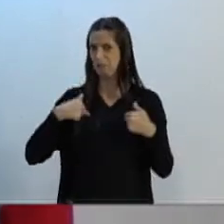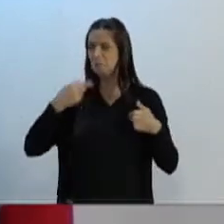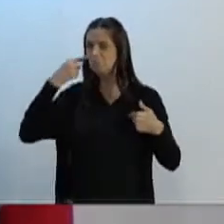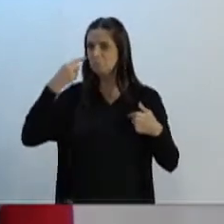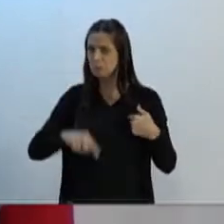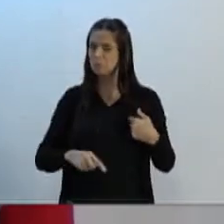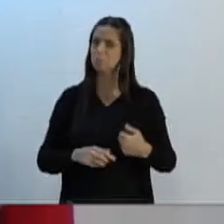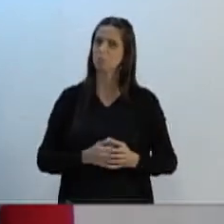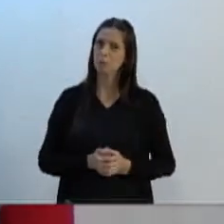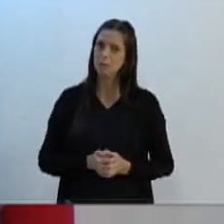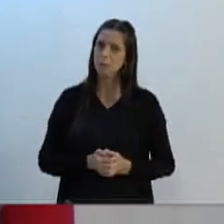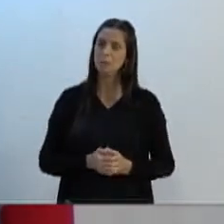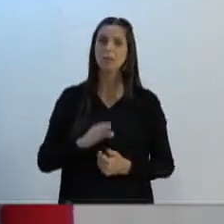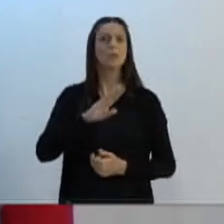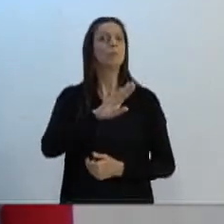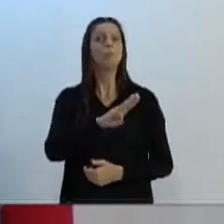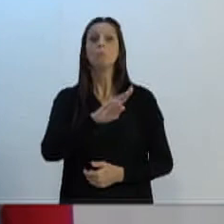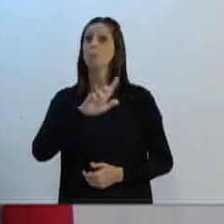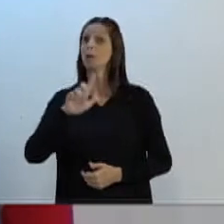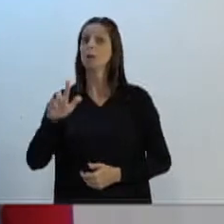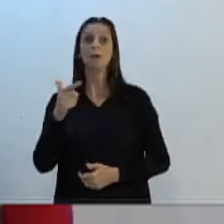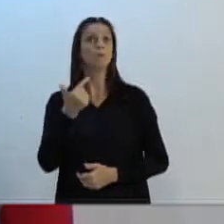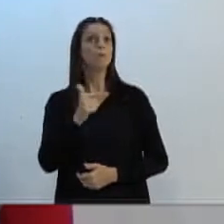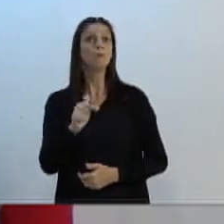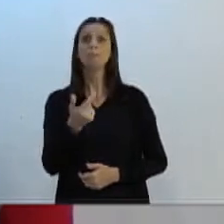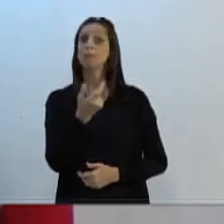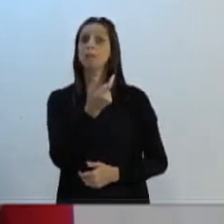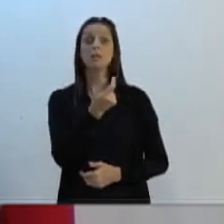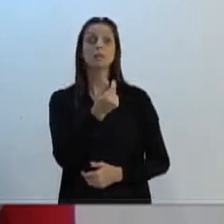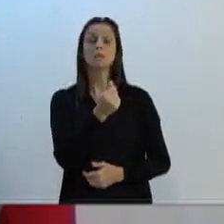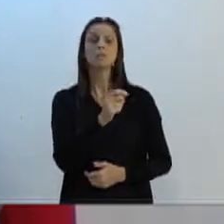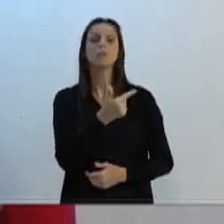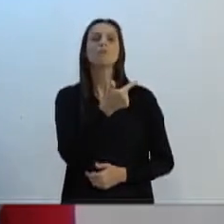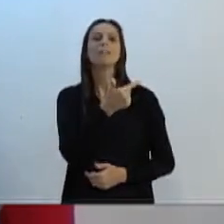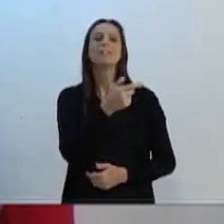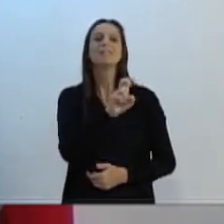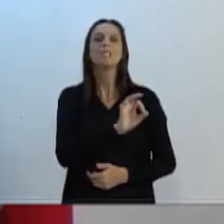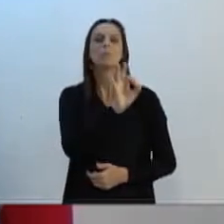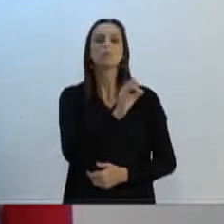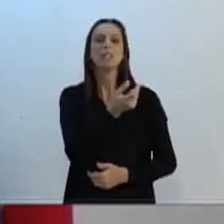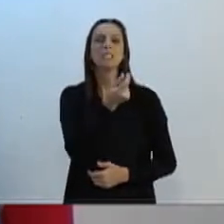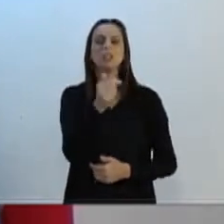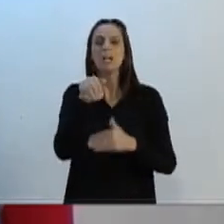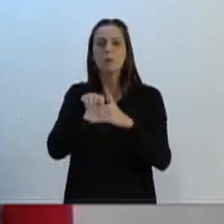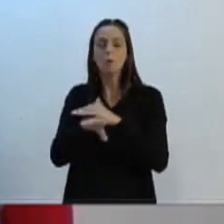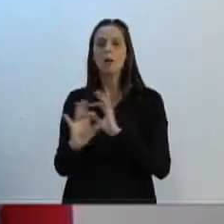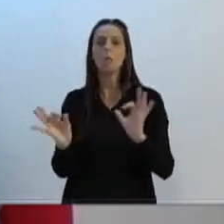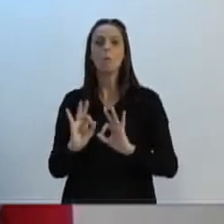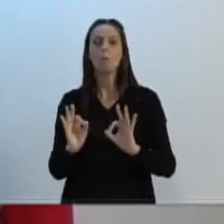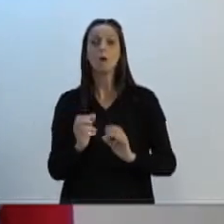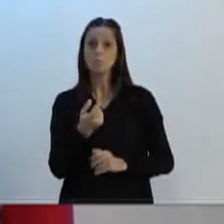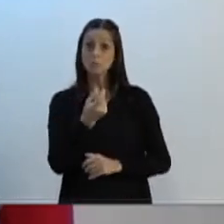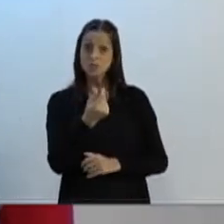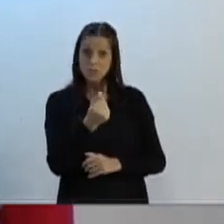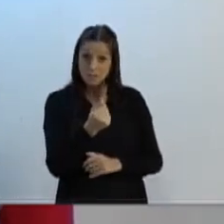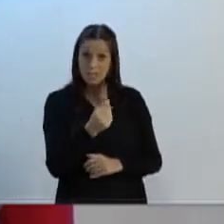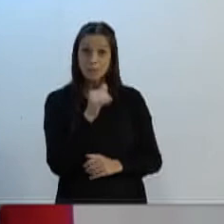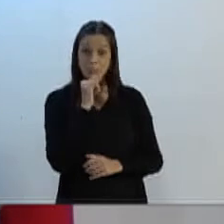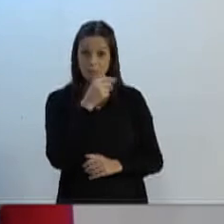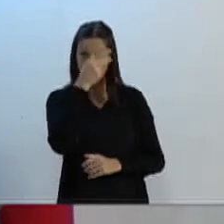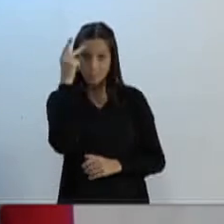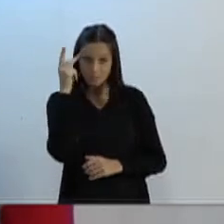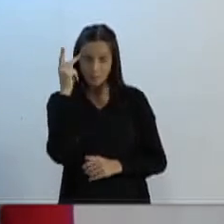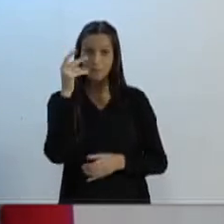Que Blumenau não possui esse fundo. Todo o dinheiro que é gerado aqui pelos nossos detentos vai